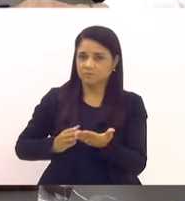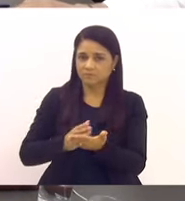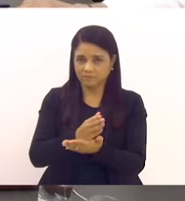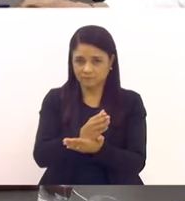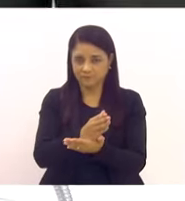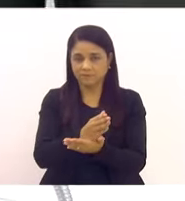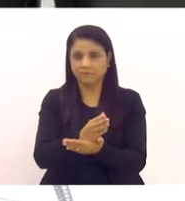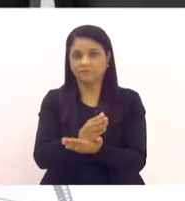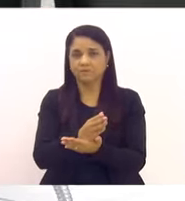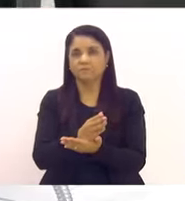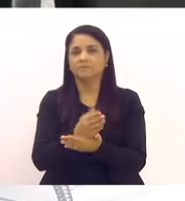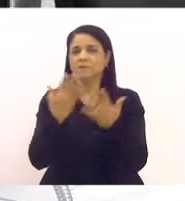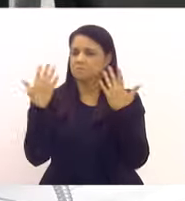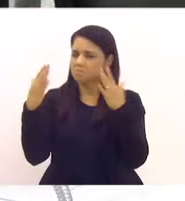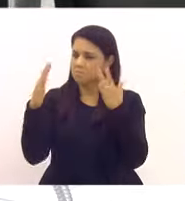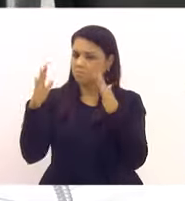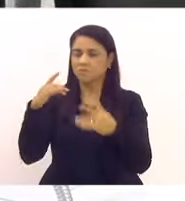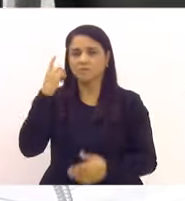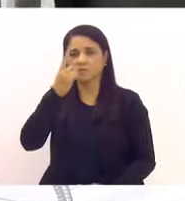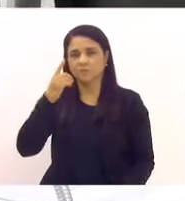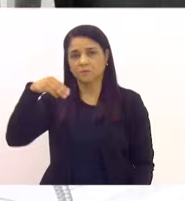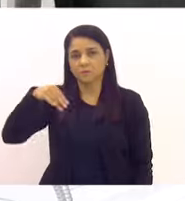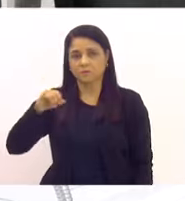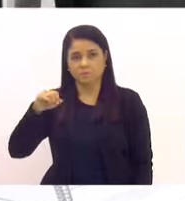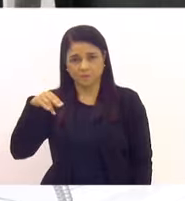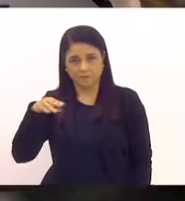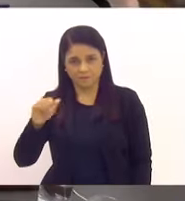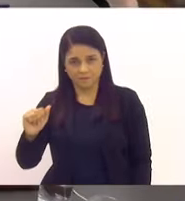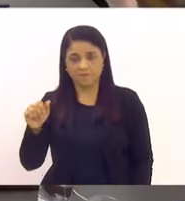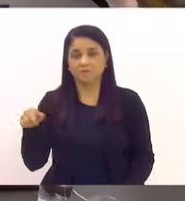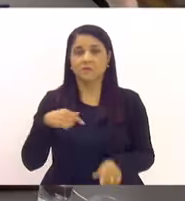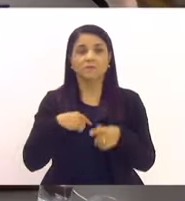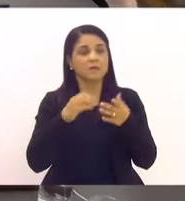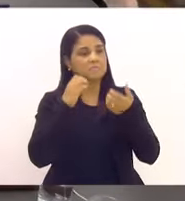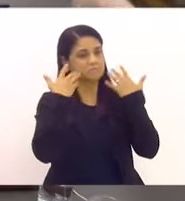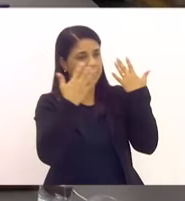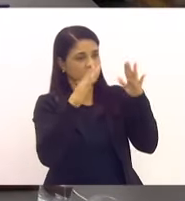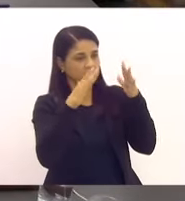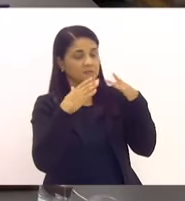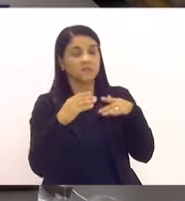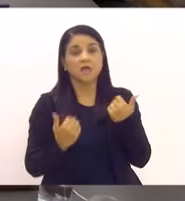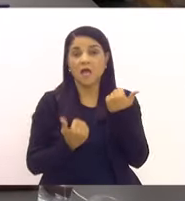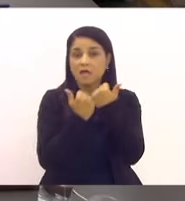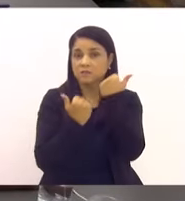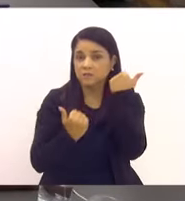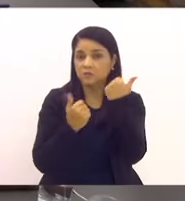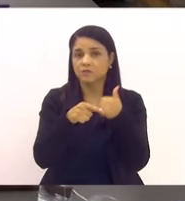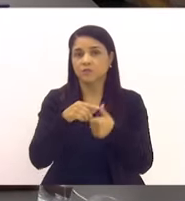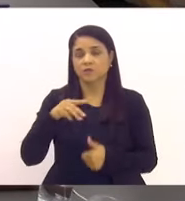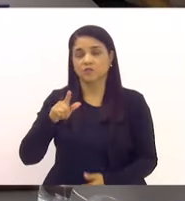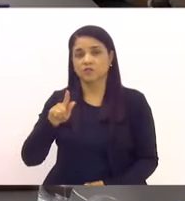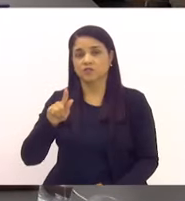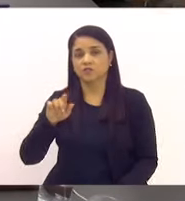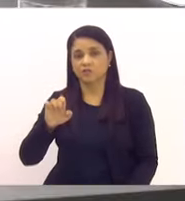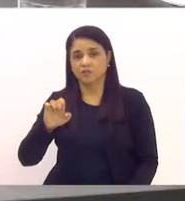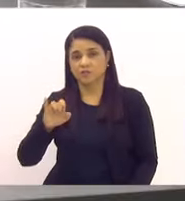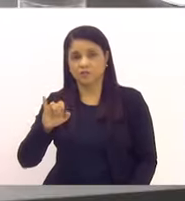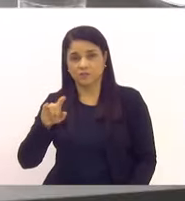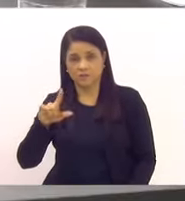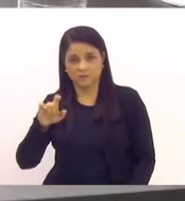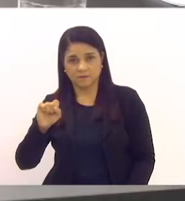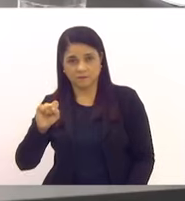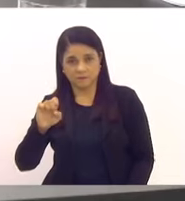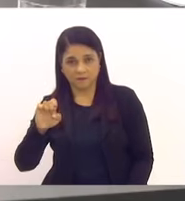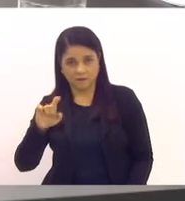estão, aprovado. Parabenizar o deputado Carlos Mendes. Eu queria parabenizar a vossa assessora Gisele, que não só é uma grande conhecedora do tema, como